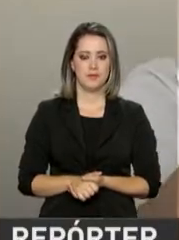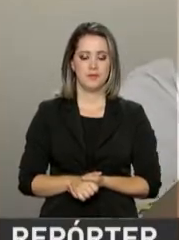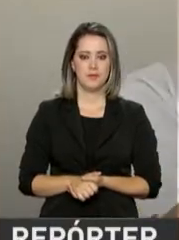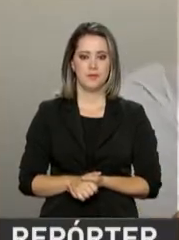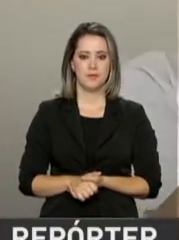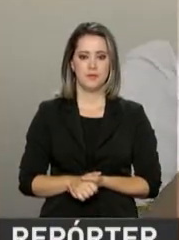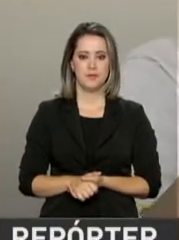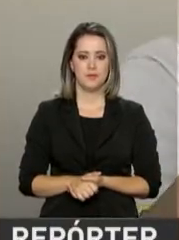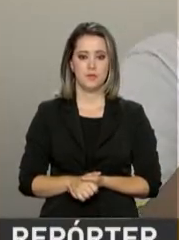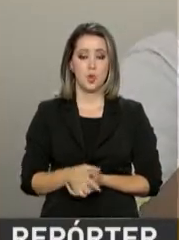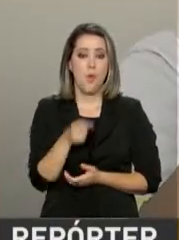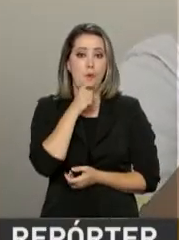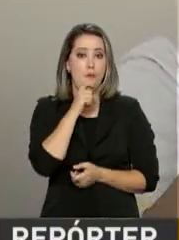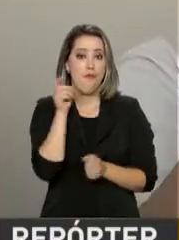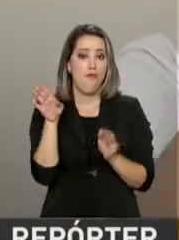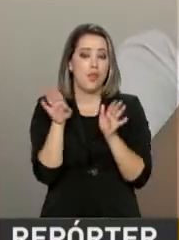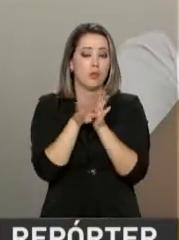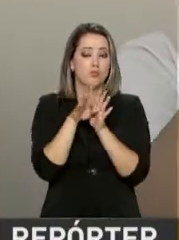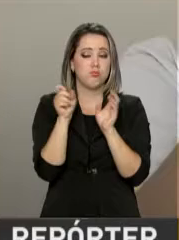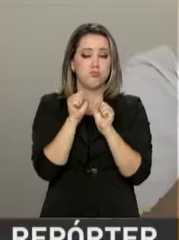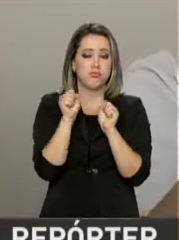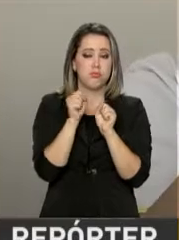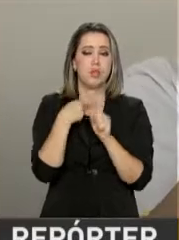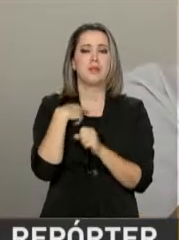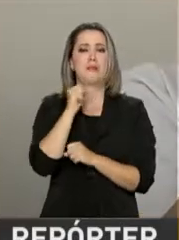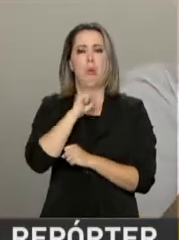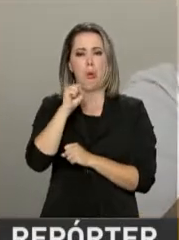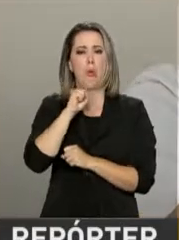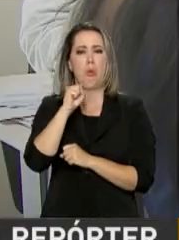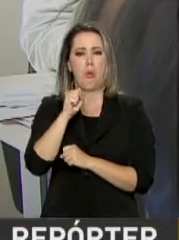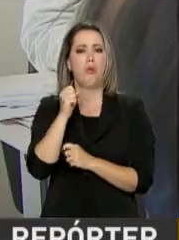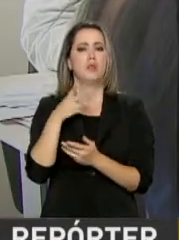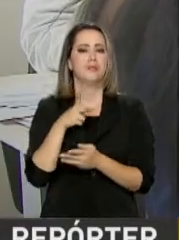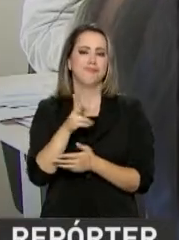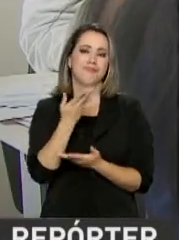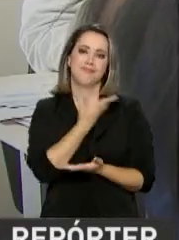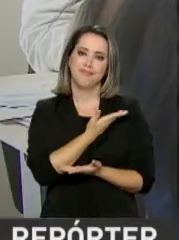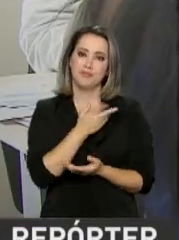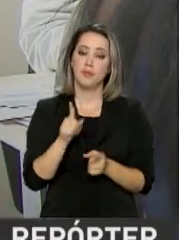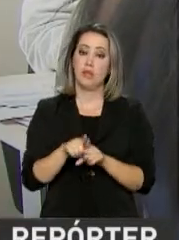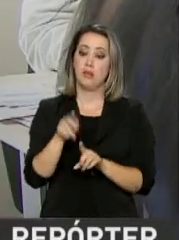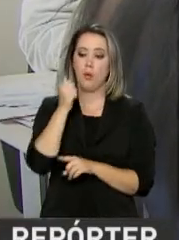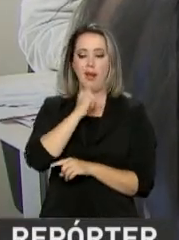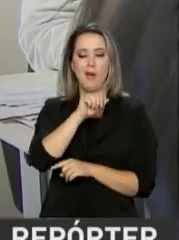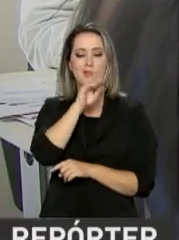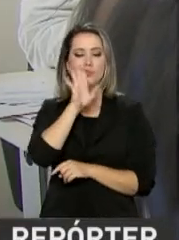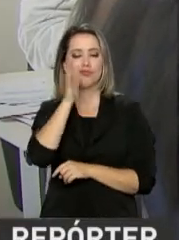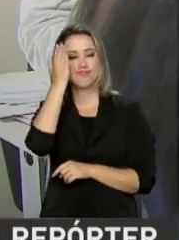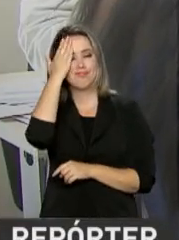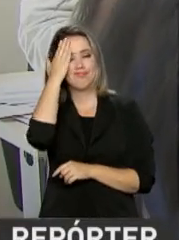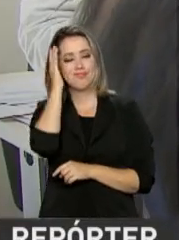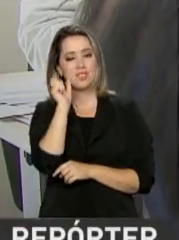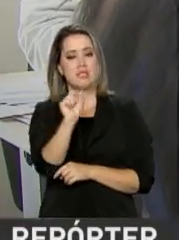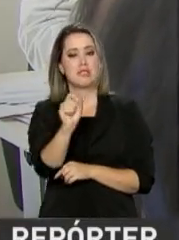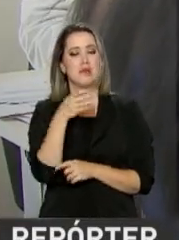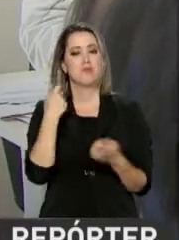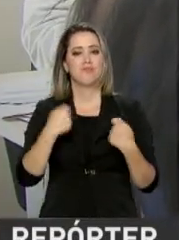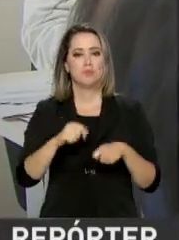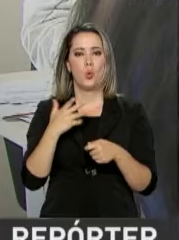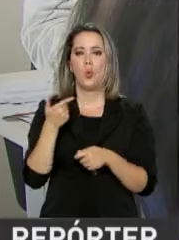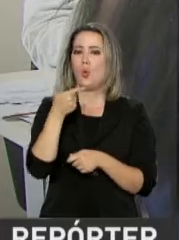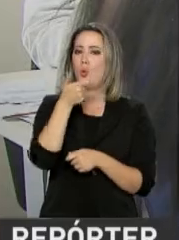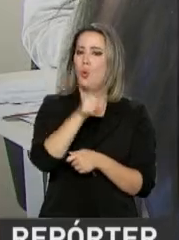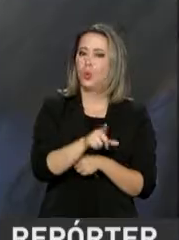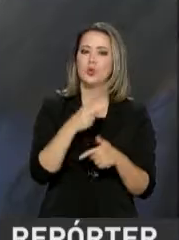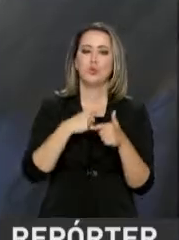o frio chega e com ele a tosse da ana clara também aí a mãe ana maria já sabe que a filha vai ter mais uma